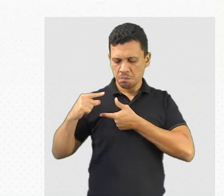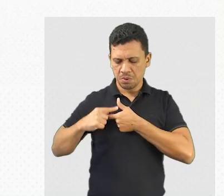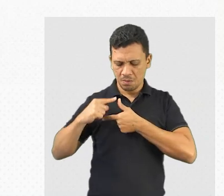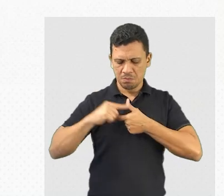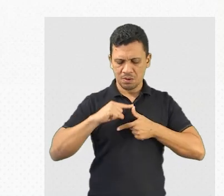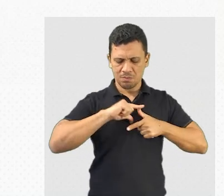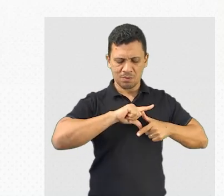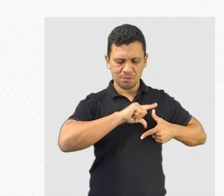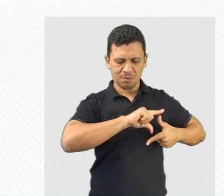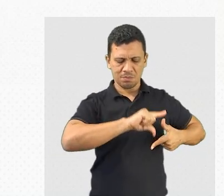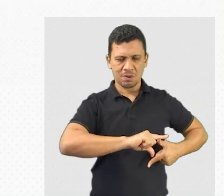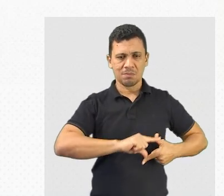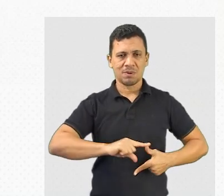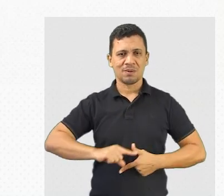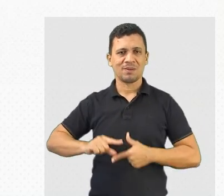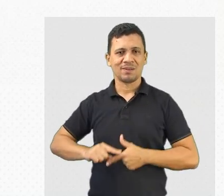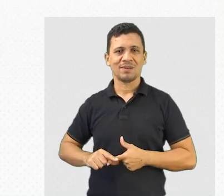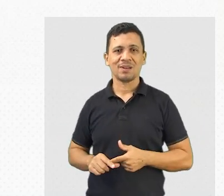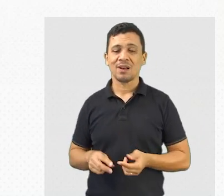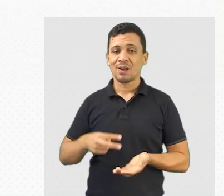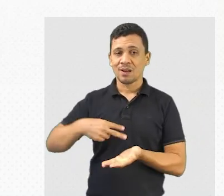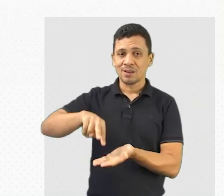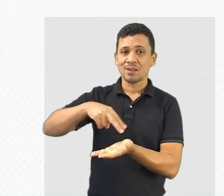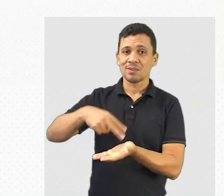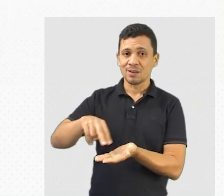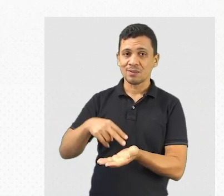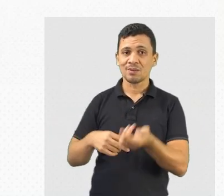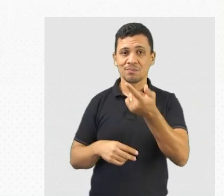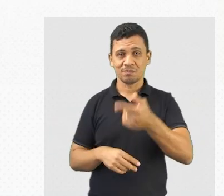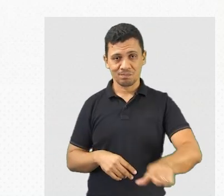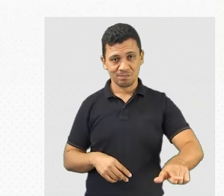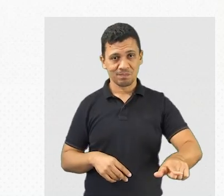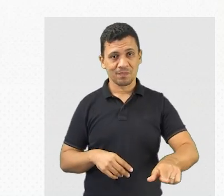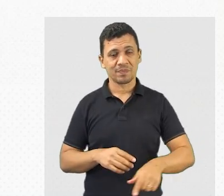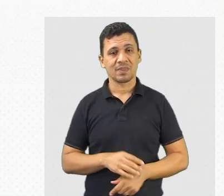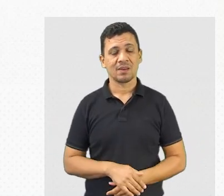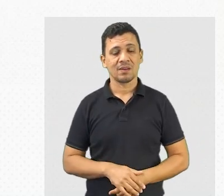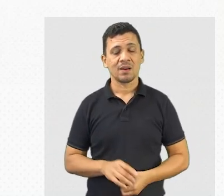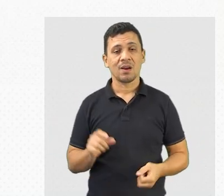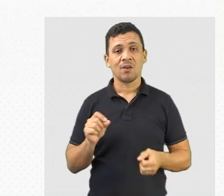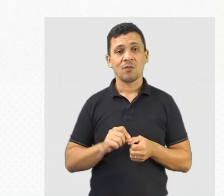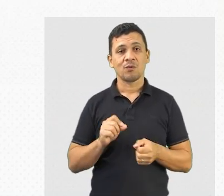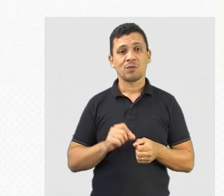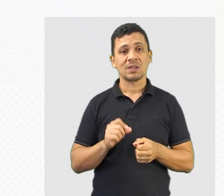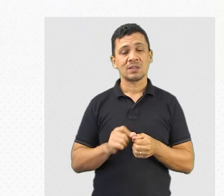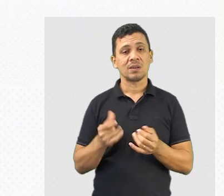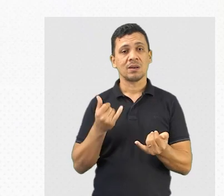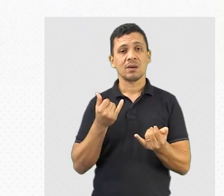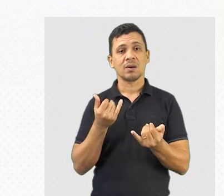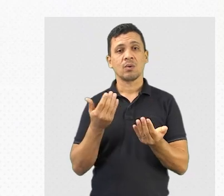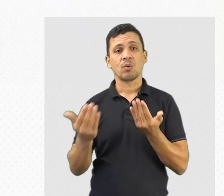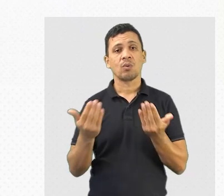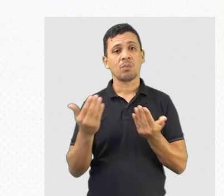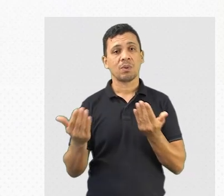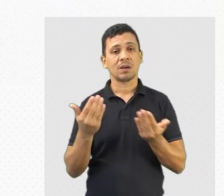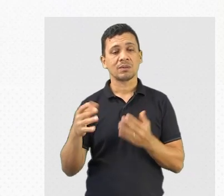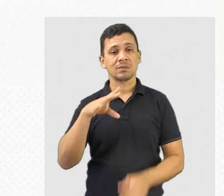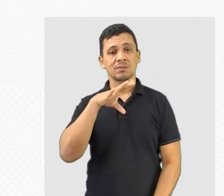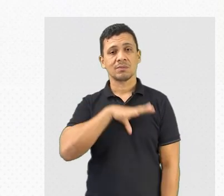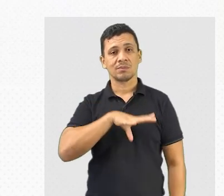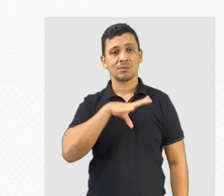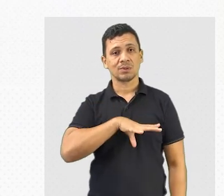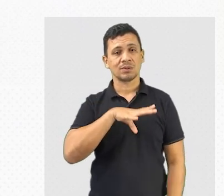os passos que são repetidos. Essas músicas, se a gente fosse fazer uma correlação com o